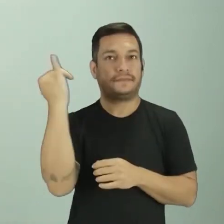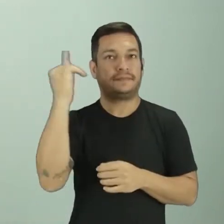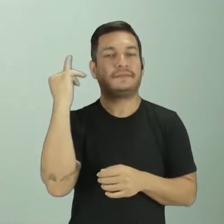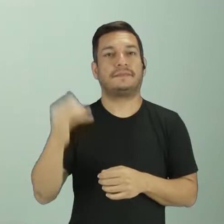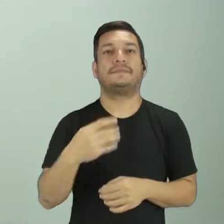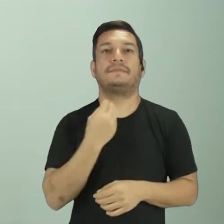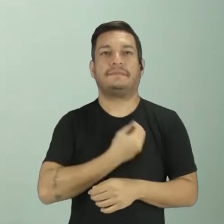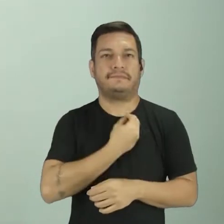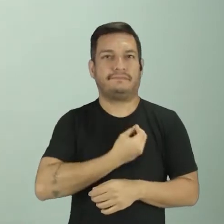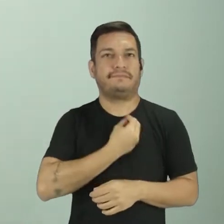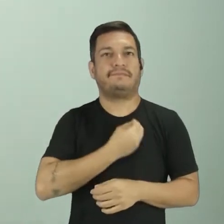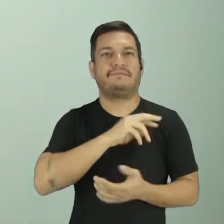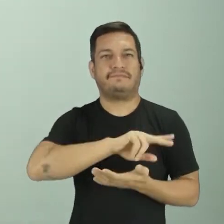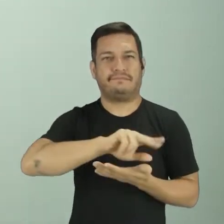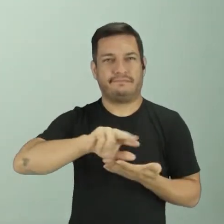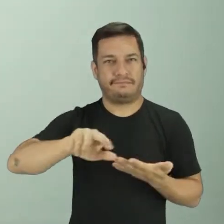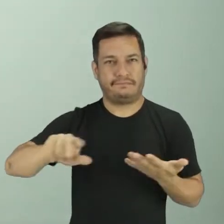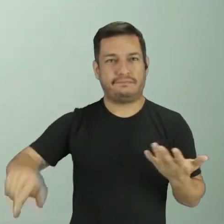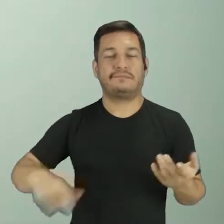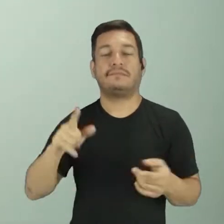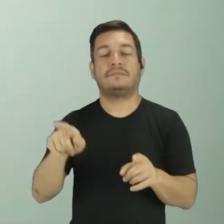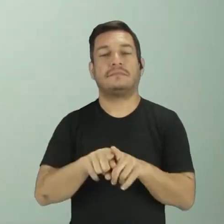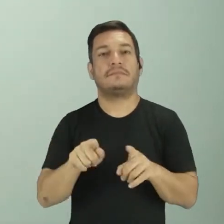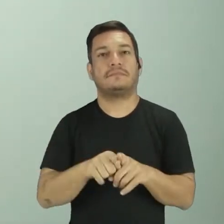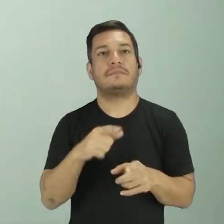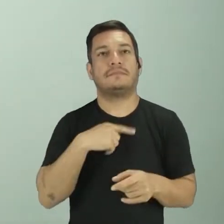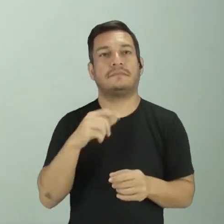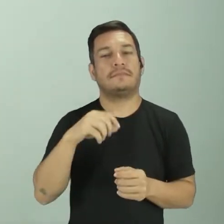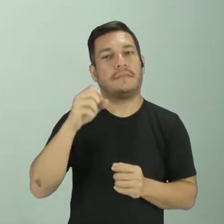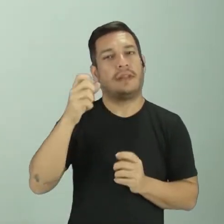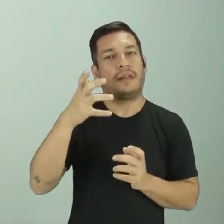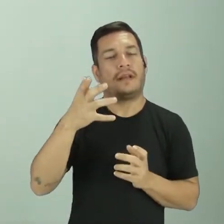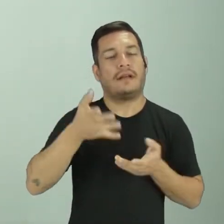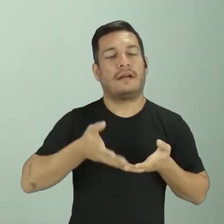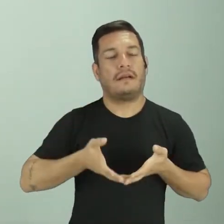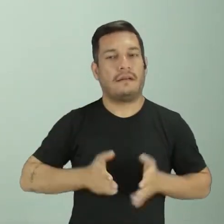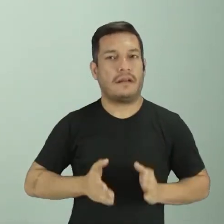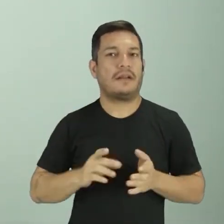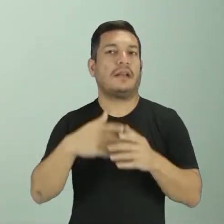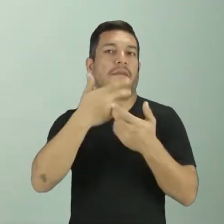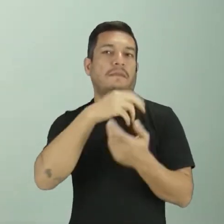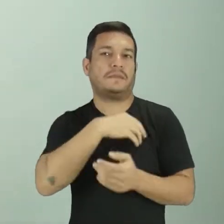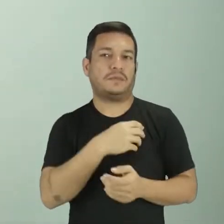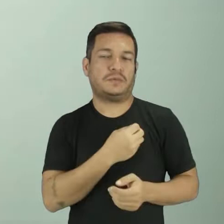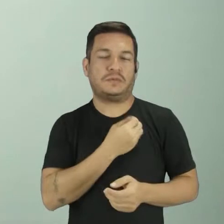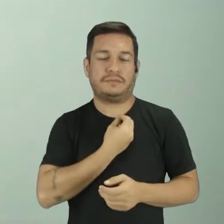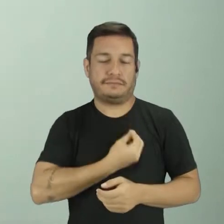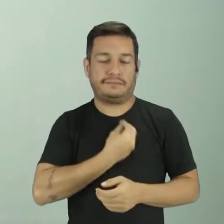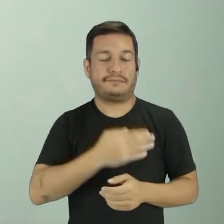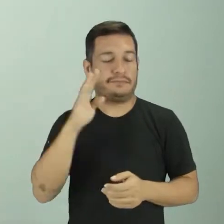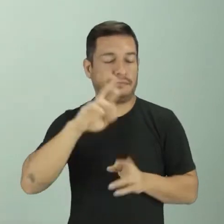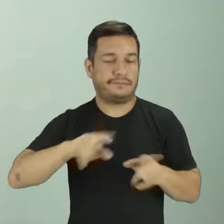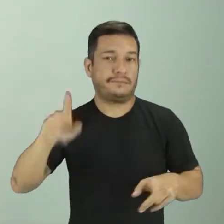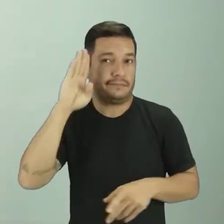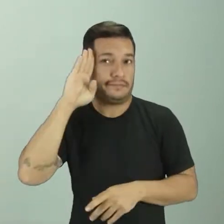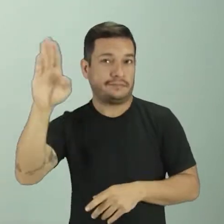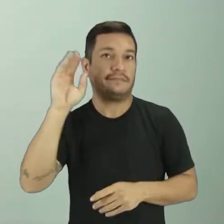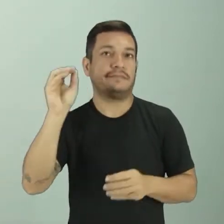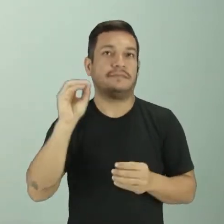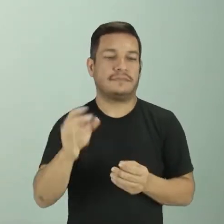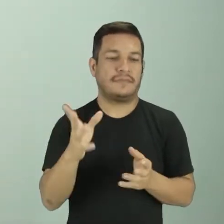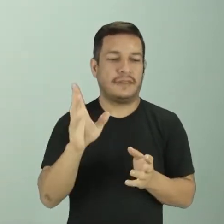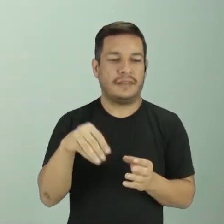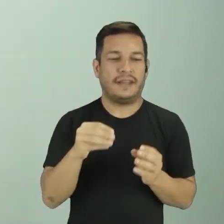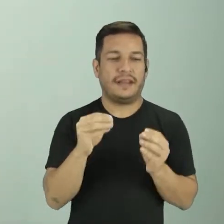seres vivos, né? E principalmente para a reprodução dos seres vivos, tá? Então, a diferença principal da mitose